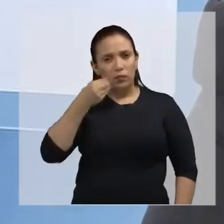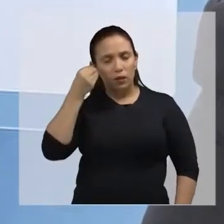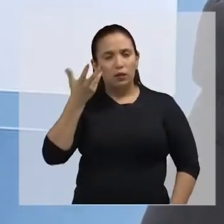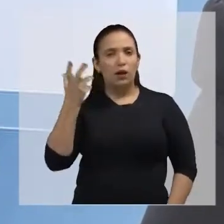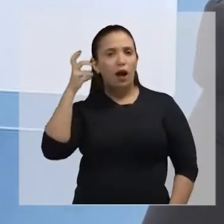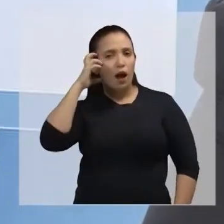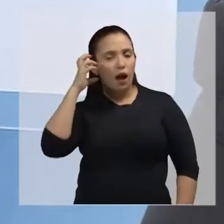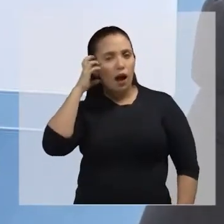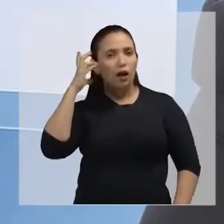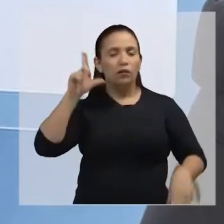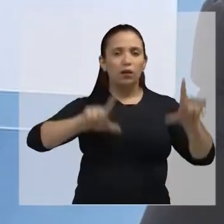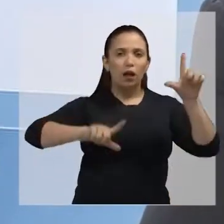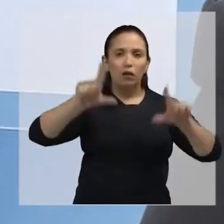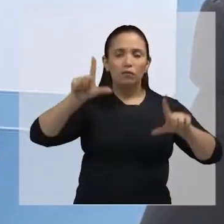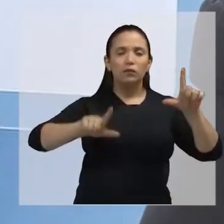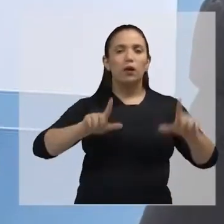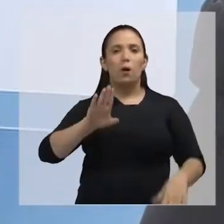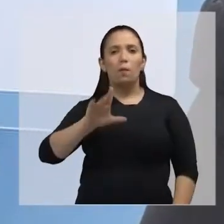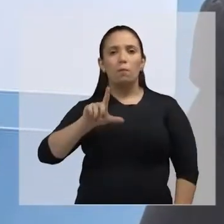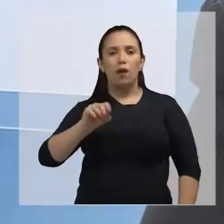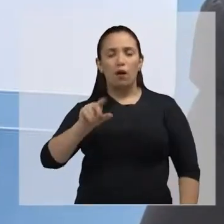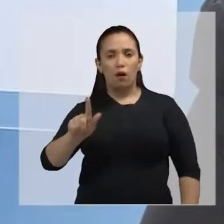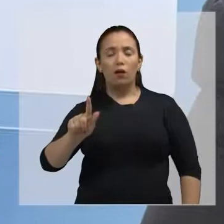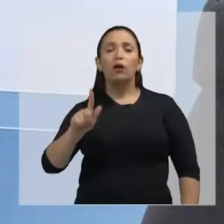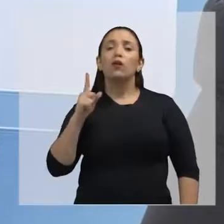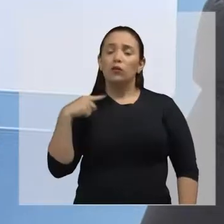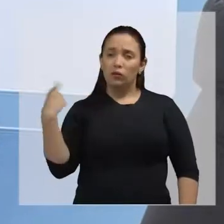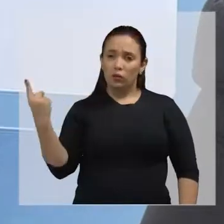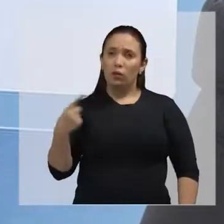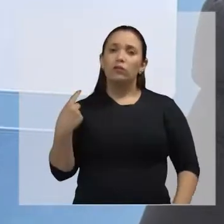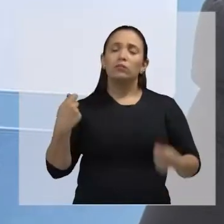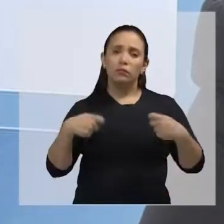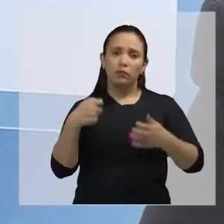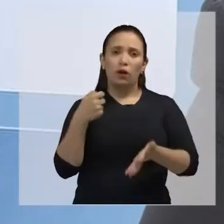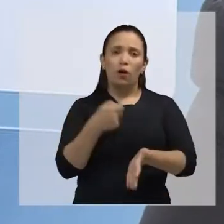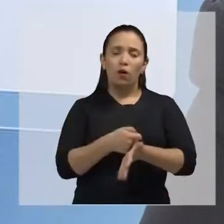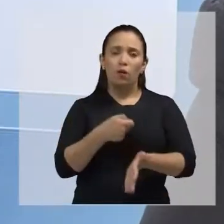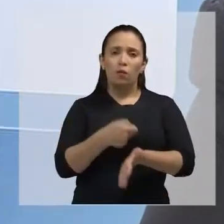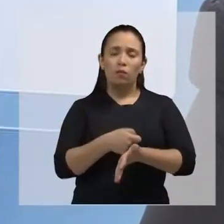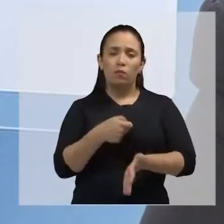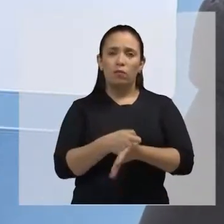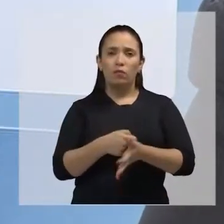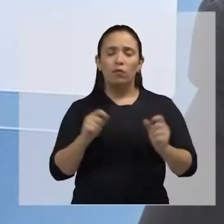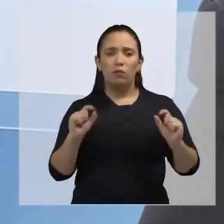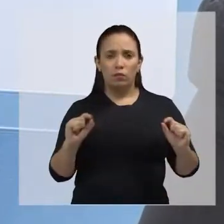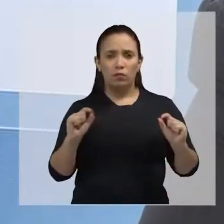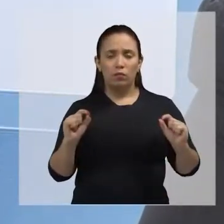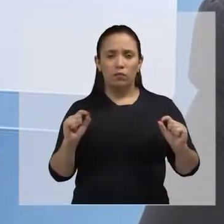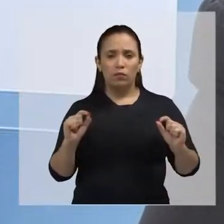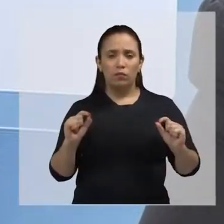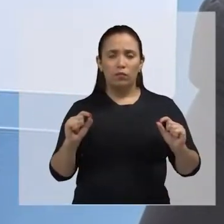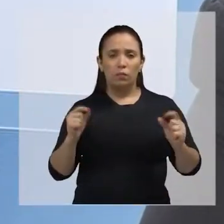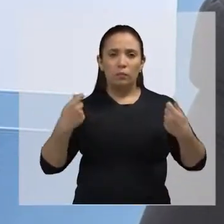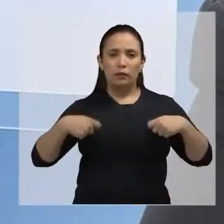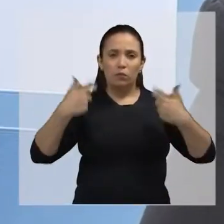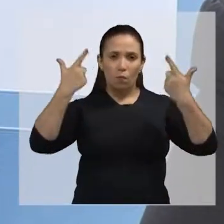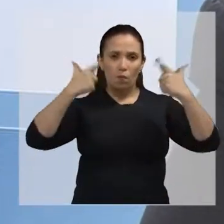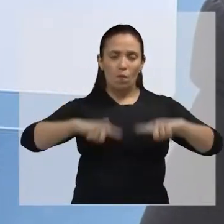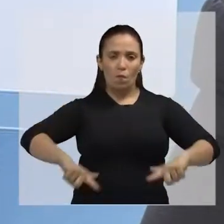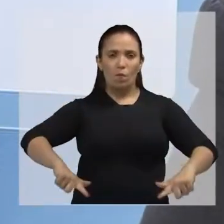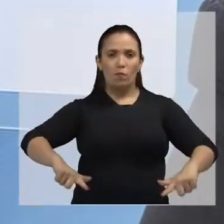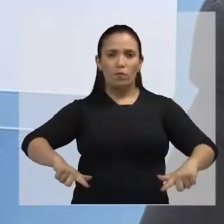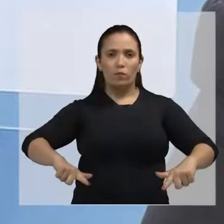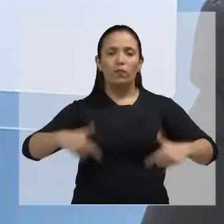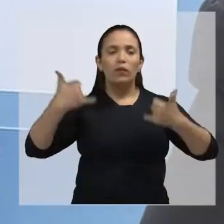rádio, televisão, blog, nós temos obrigação de ser imparcial no sentido de